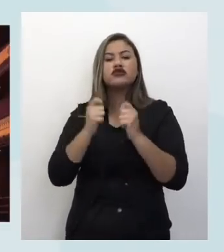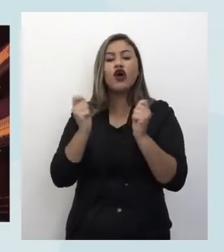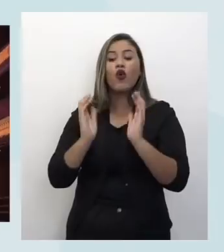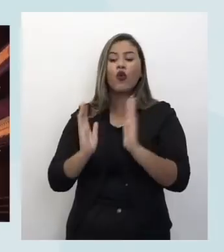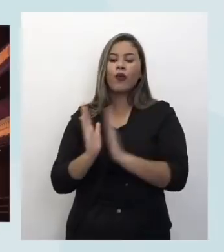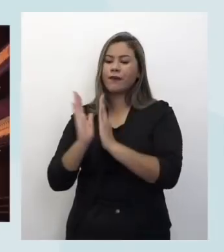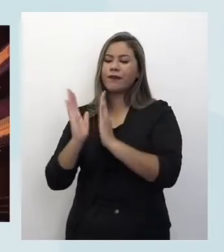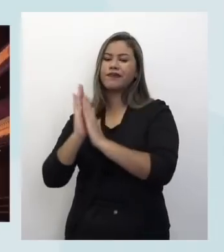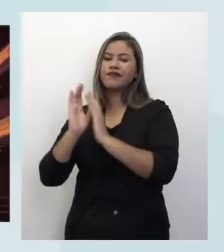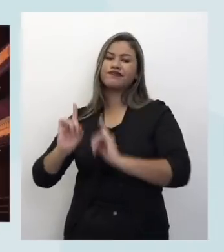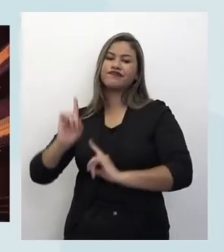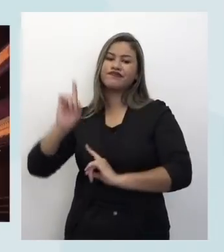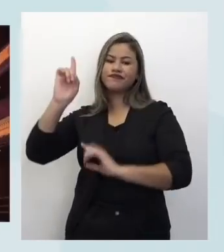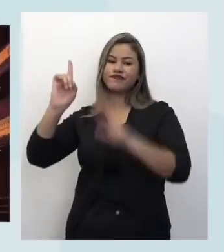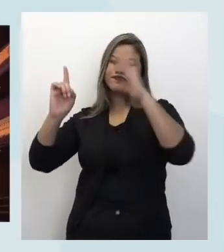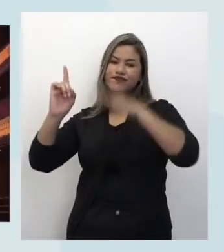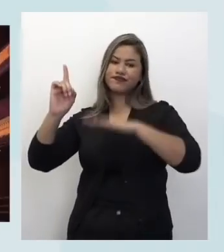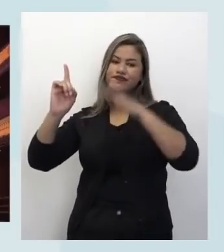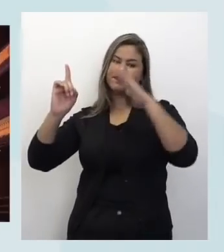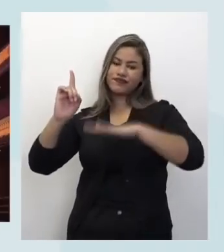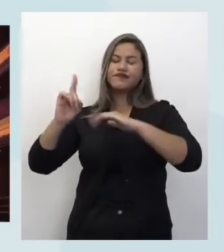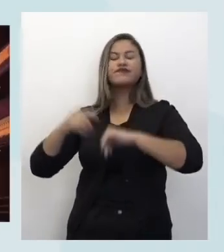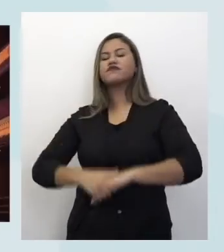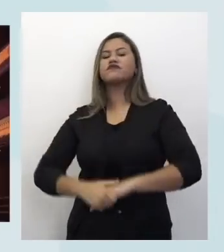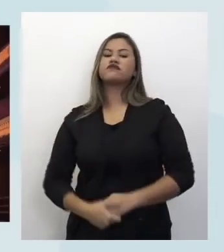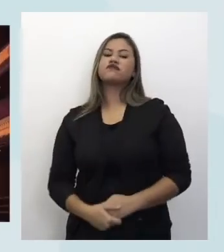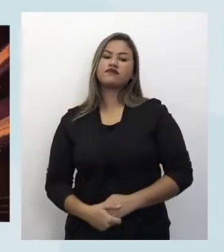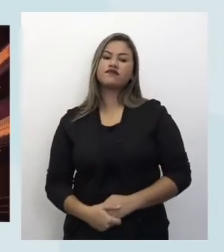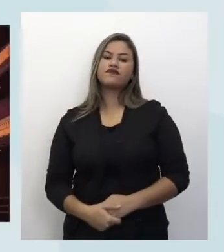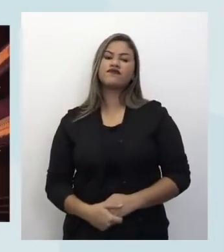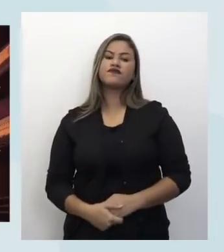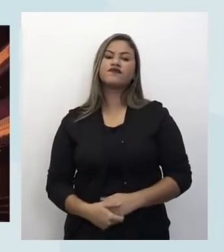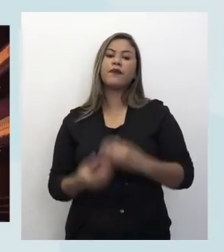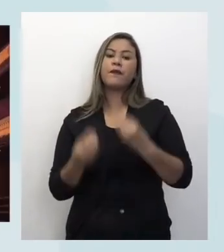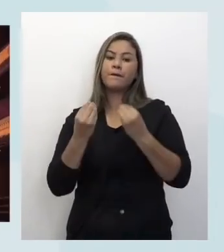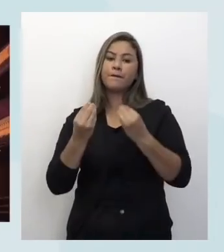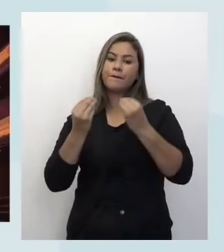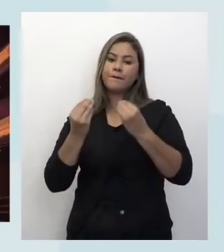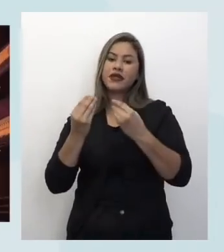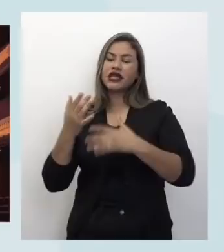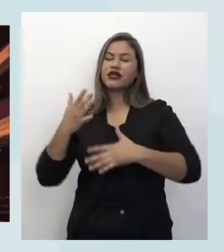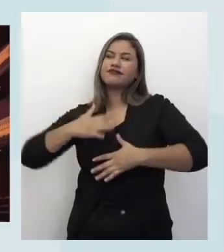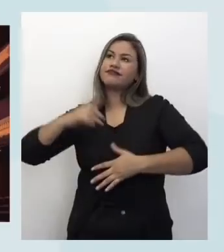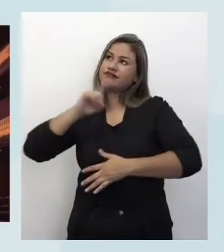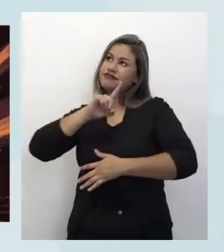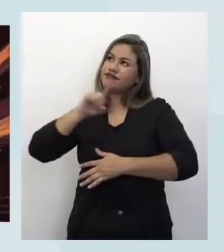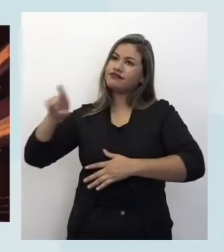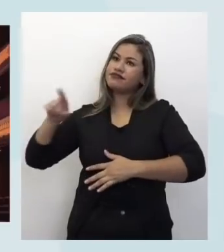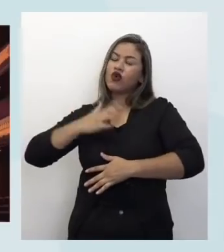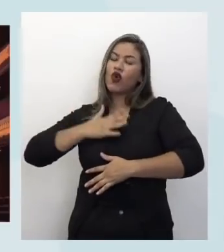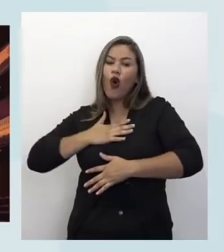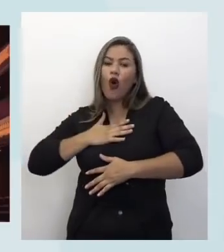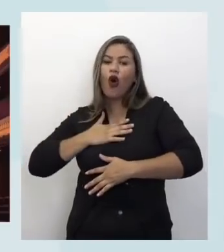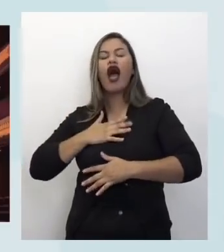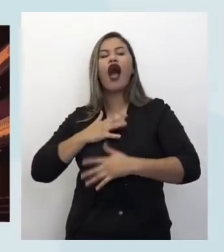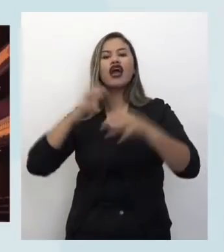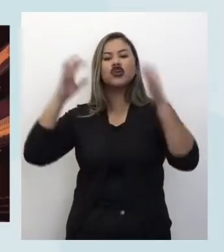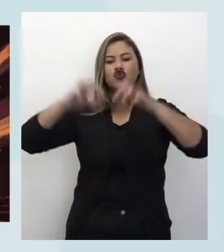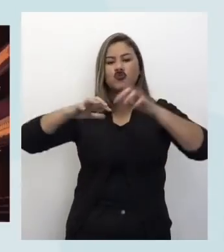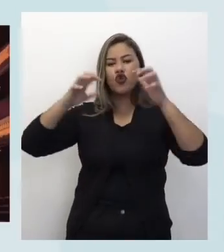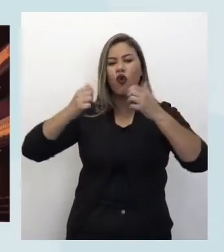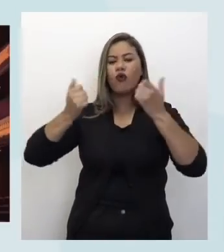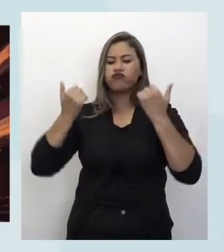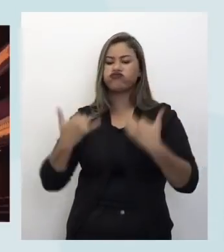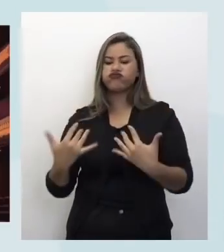para os deuses, para as forças sobrenaturais, a fim de obter o controle dos eventos da natureza, como as chuvas, as